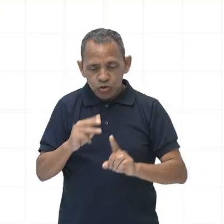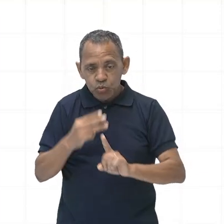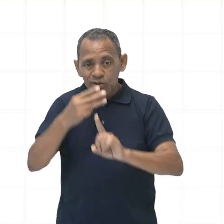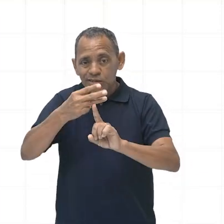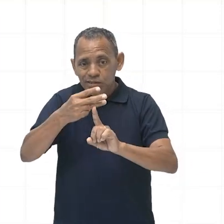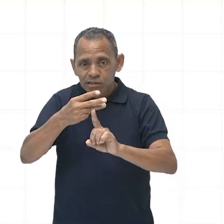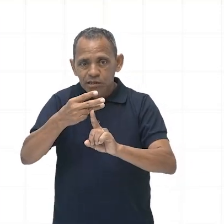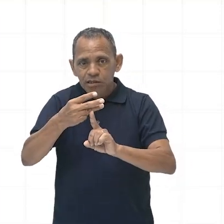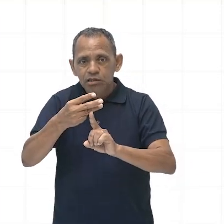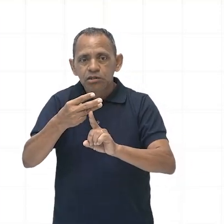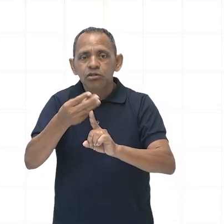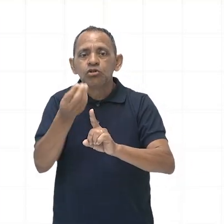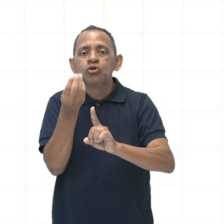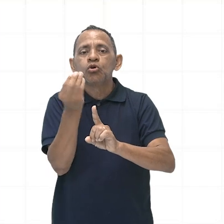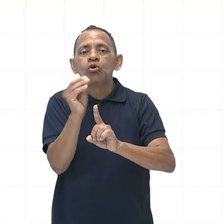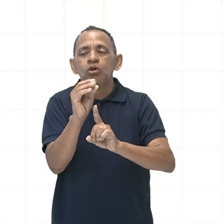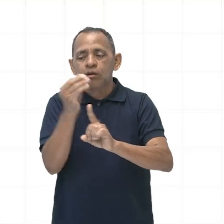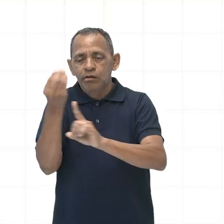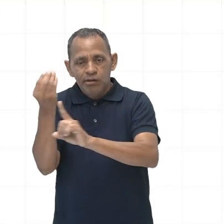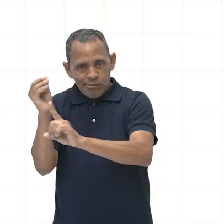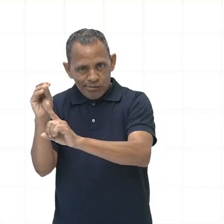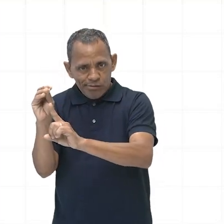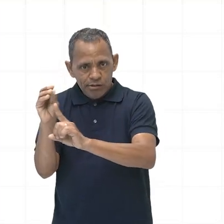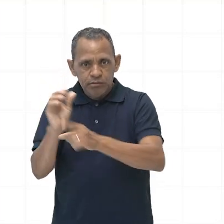aqui, a gente coloca em cada